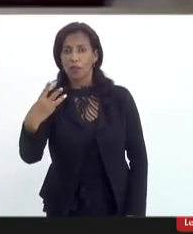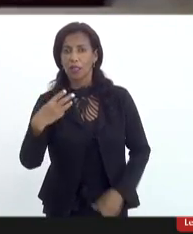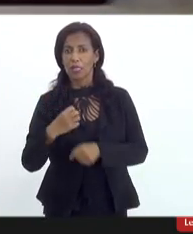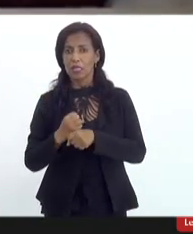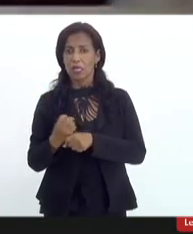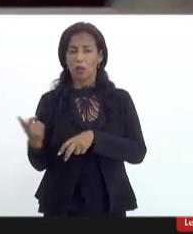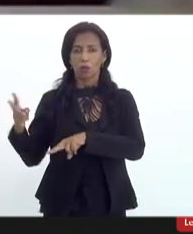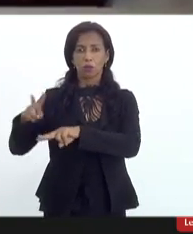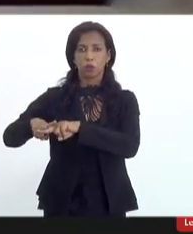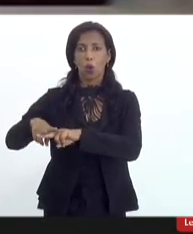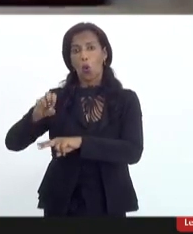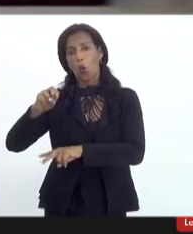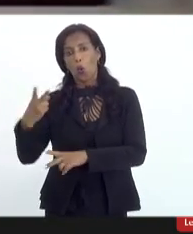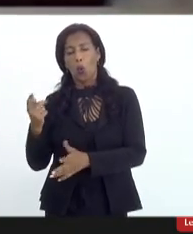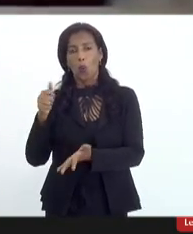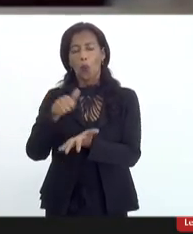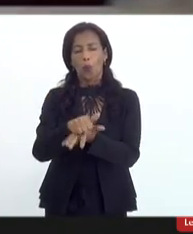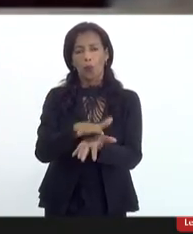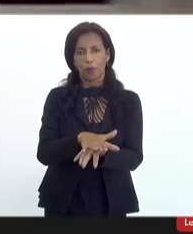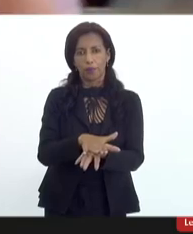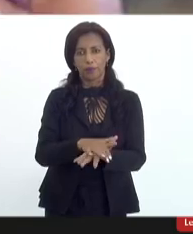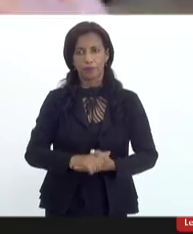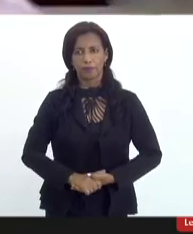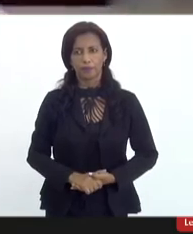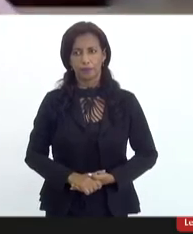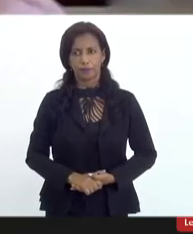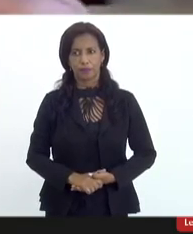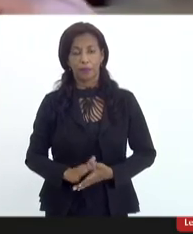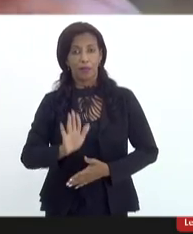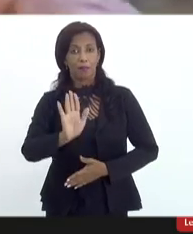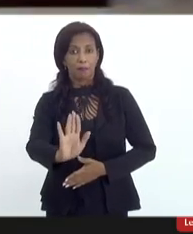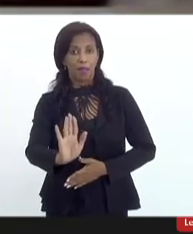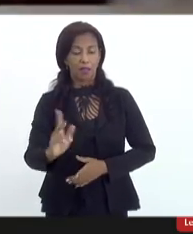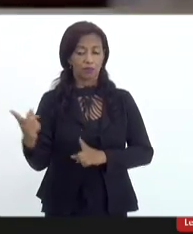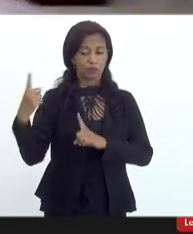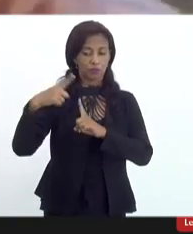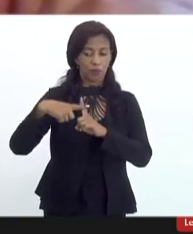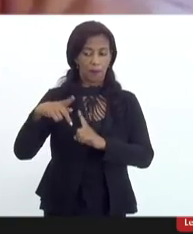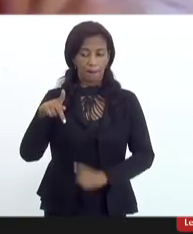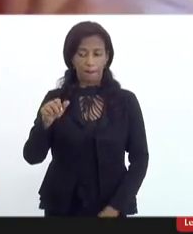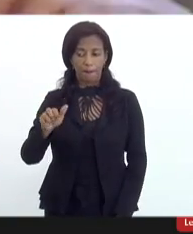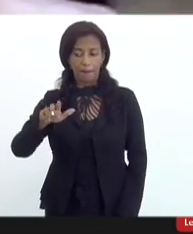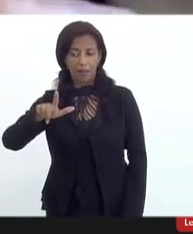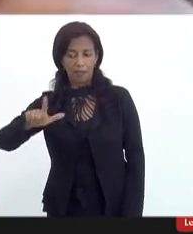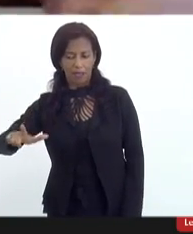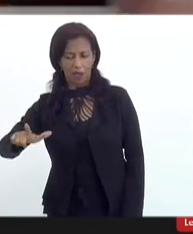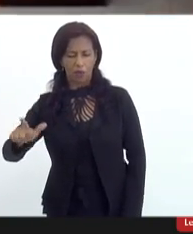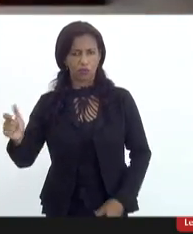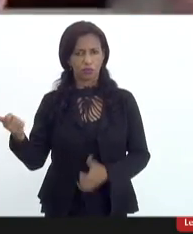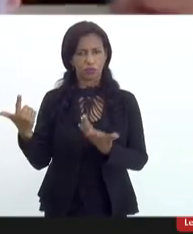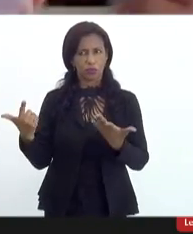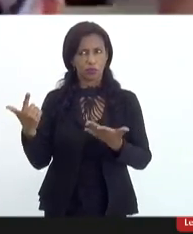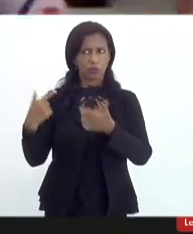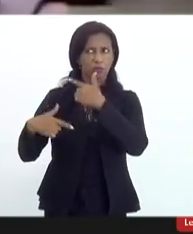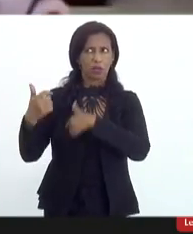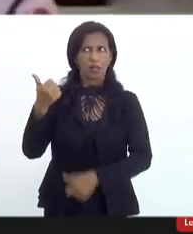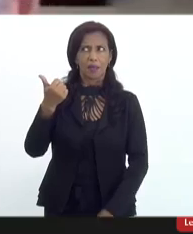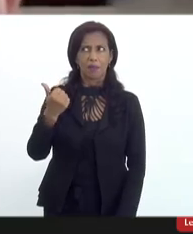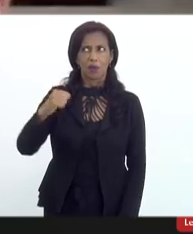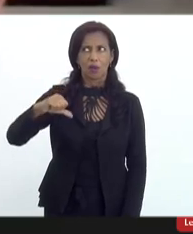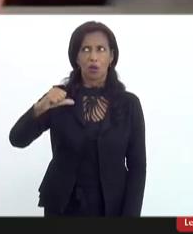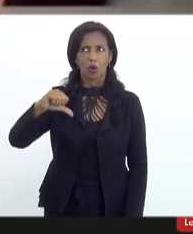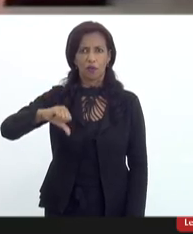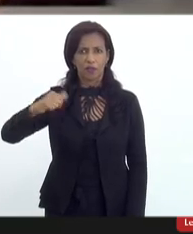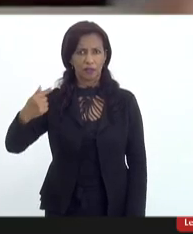multa. Mas se o tipo penal havia sido definido em